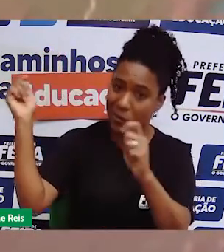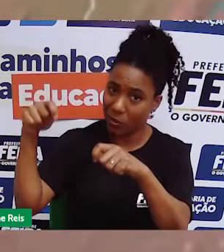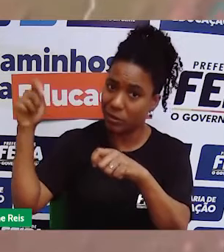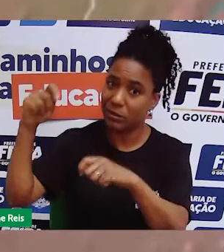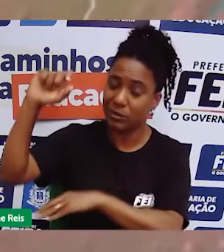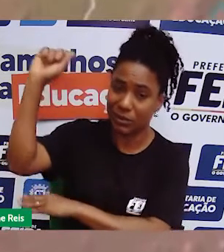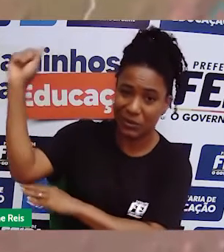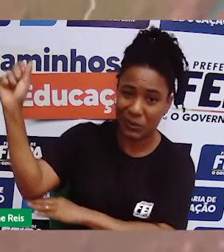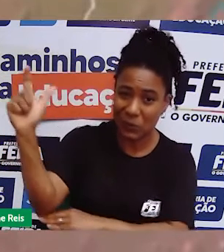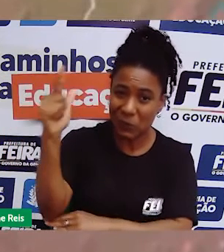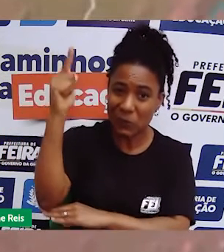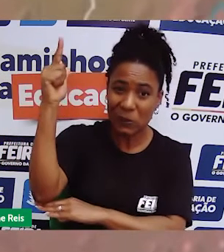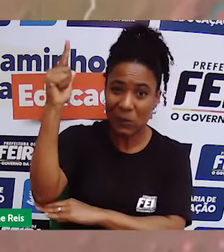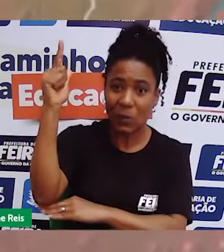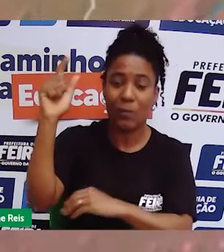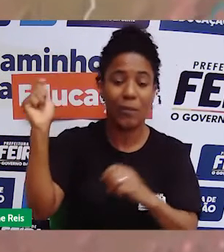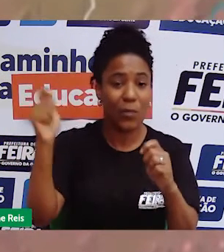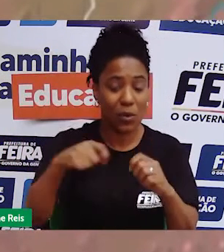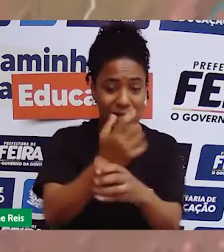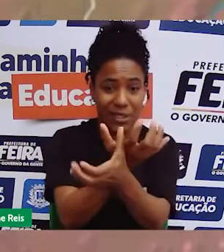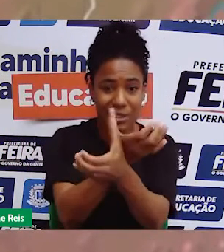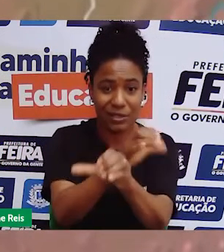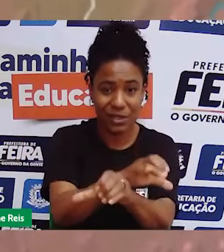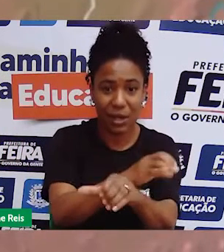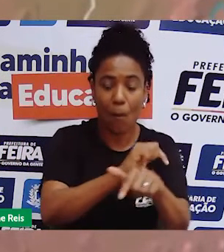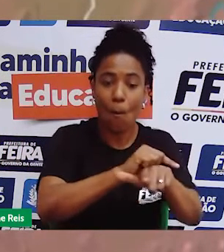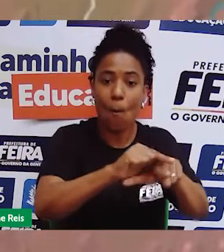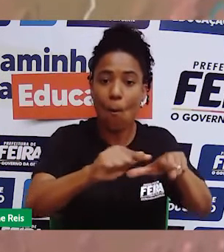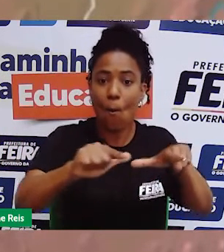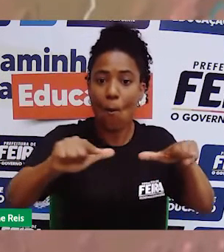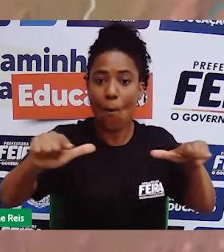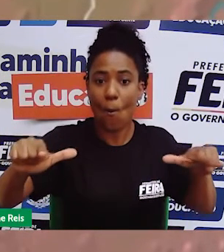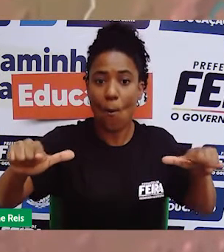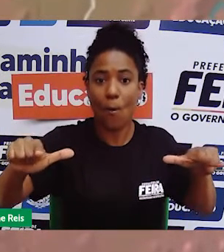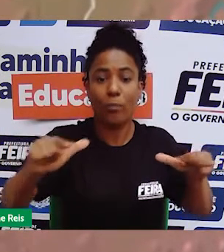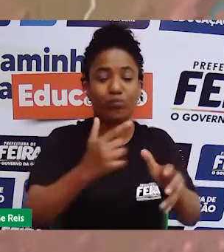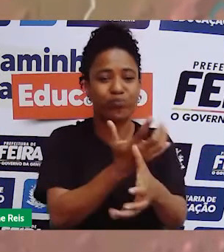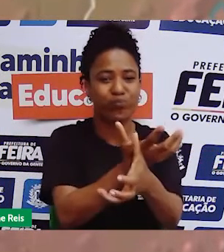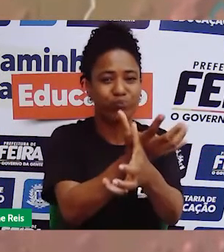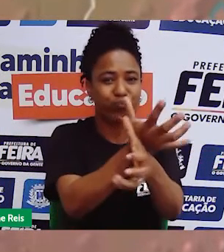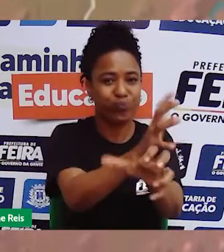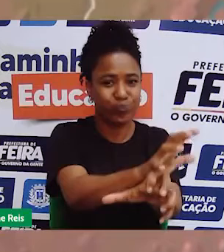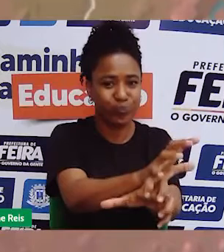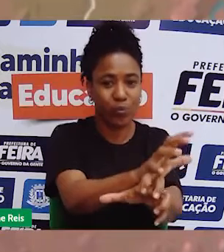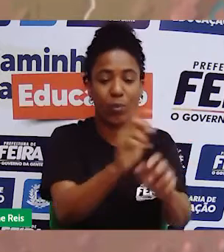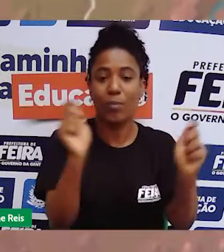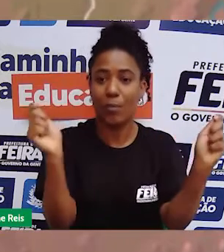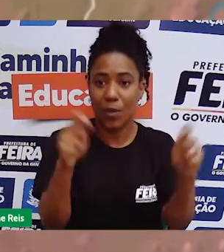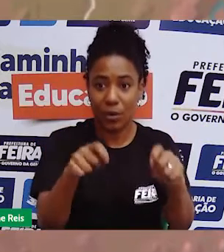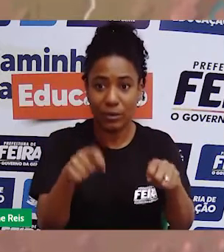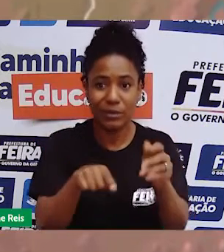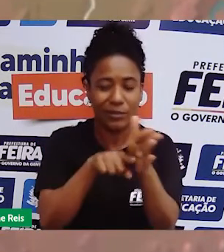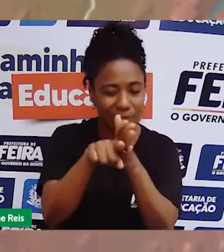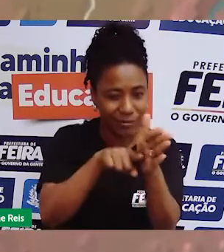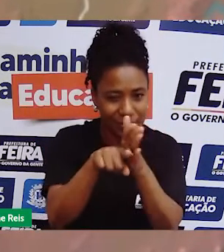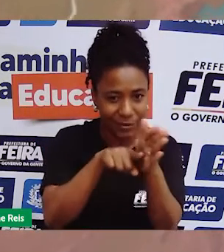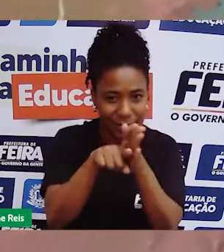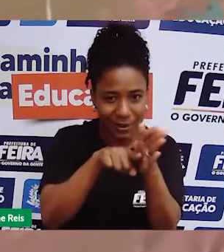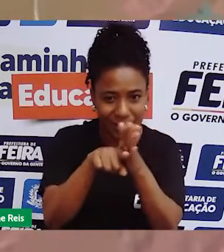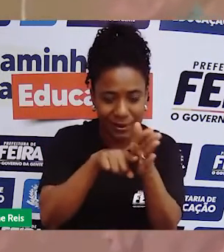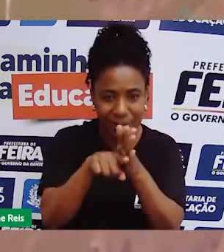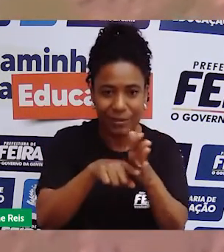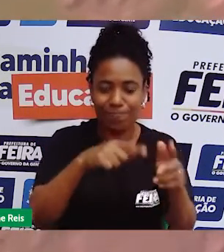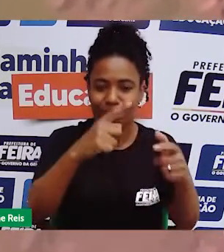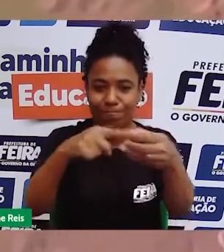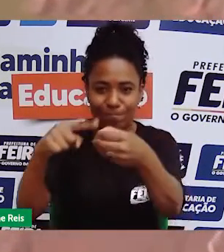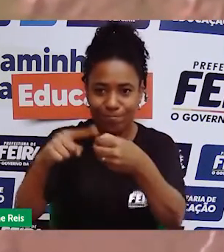desertificação. É o que mostra um levantamento do Ministério do Meio Ambiente. A pesquisa colocou 266 municípios do semiárido